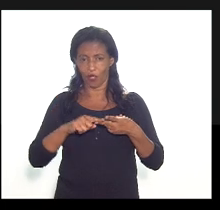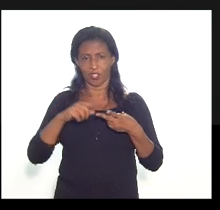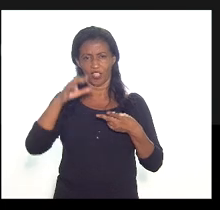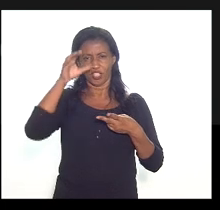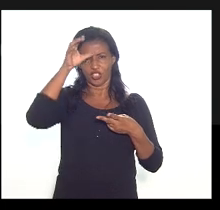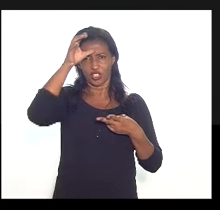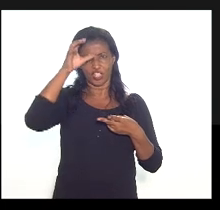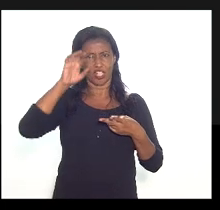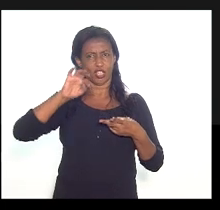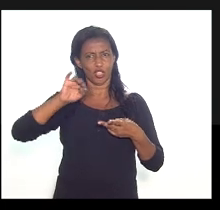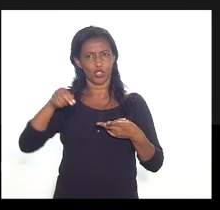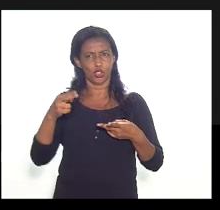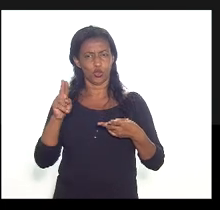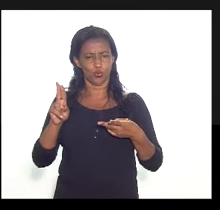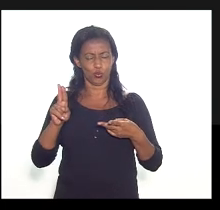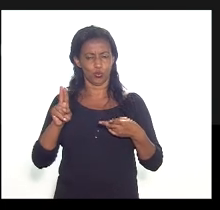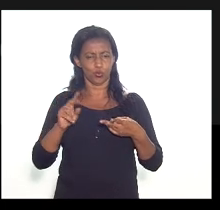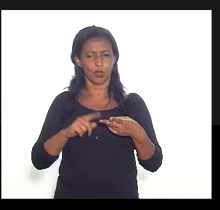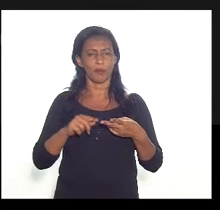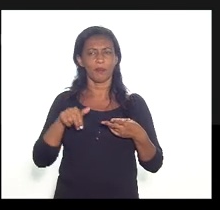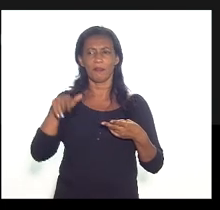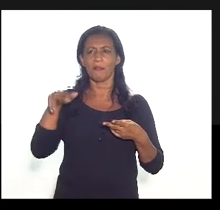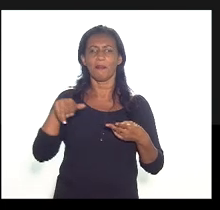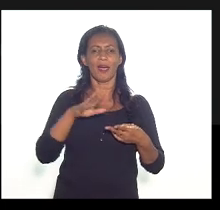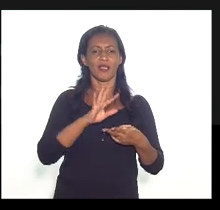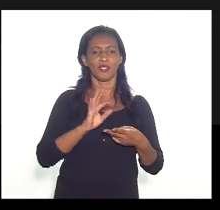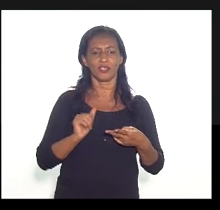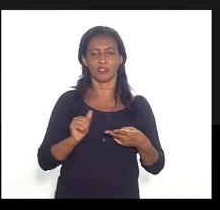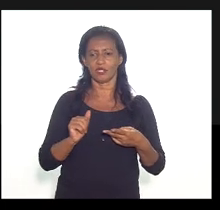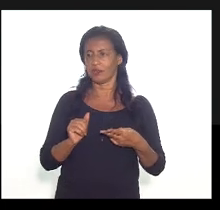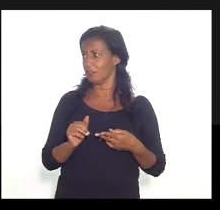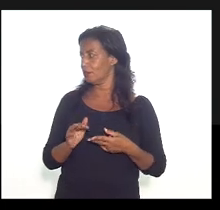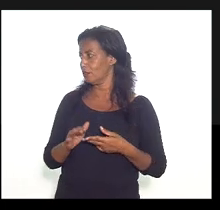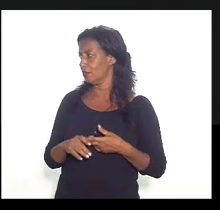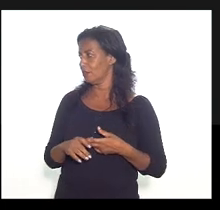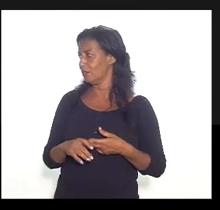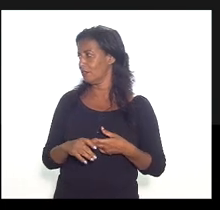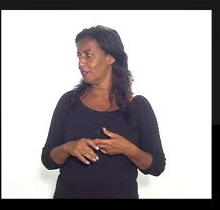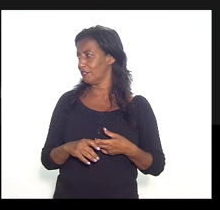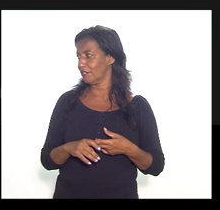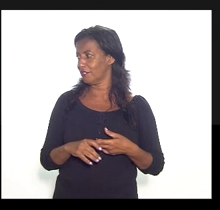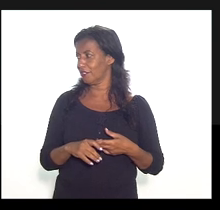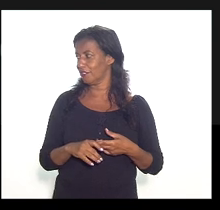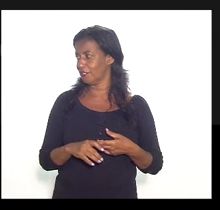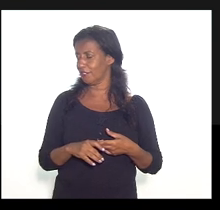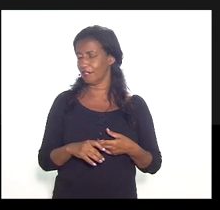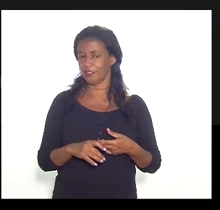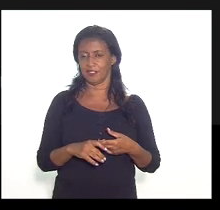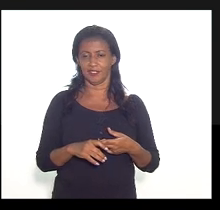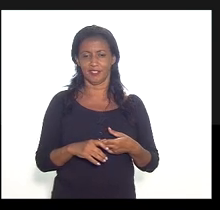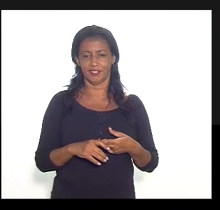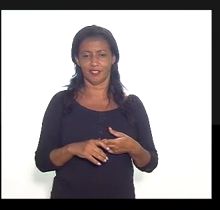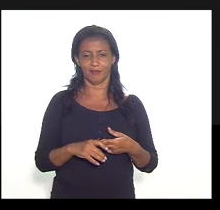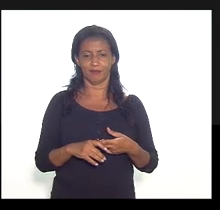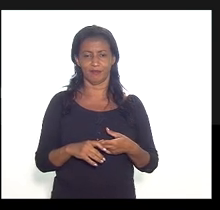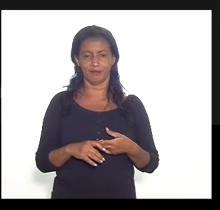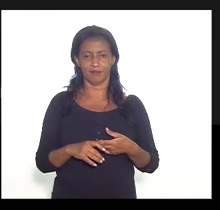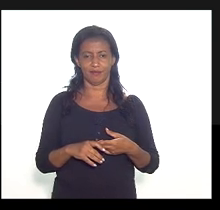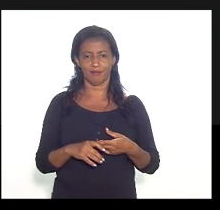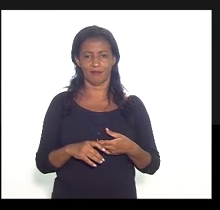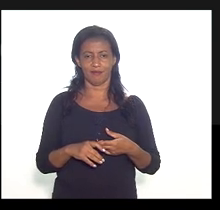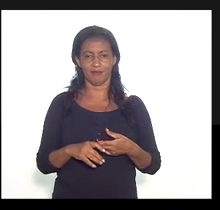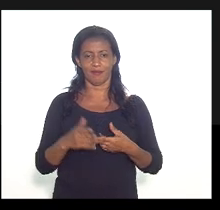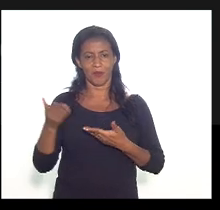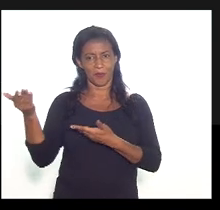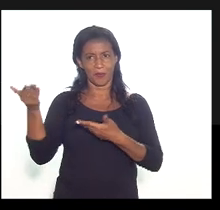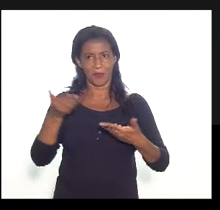Te ajudo. Mais alguém para discutir? Encerradas as inscrições para discussão. Com a palavra, a deputada